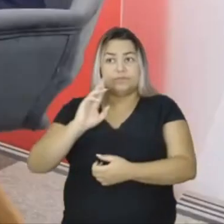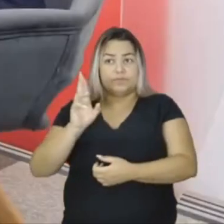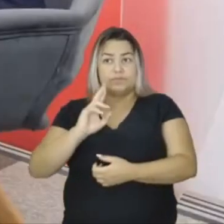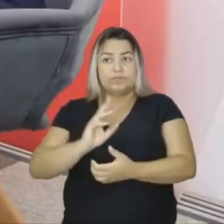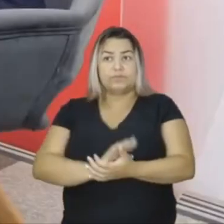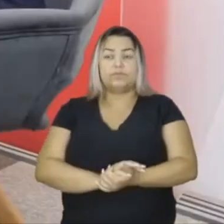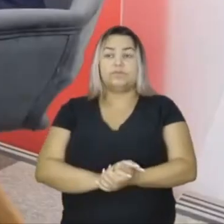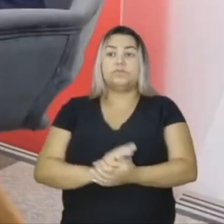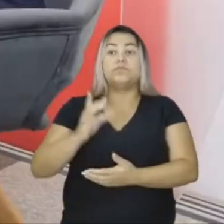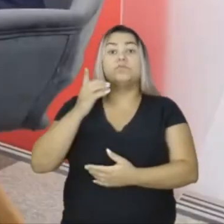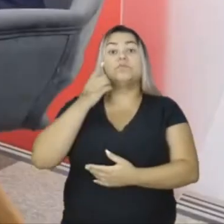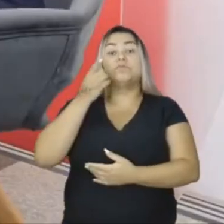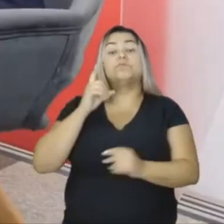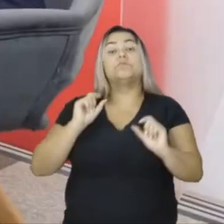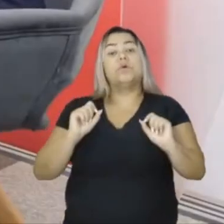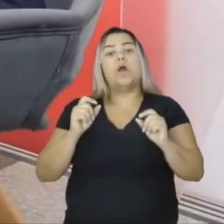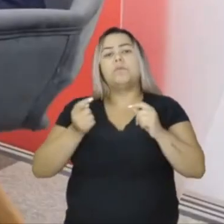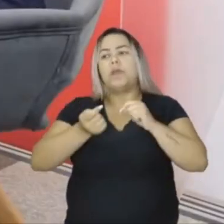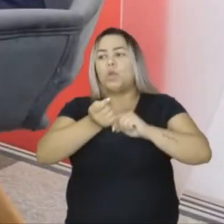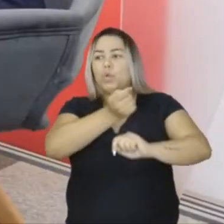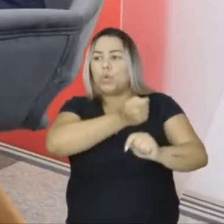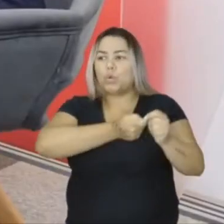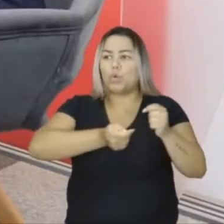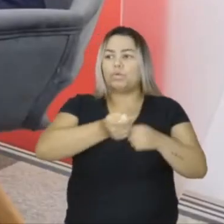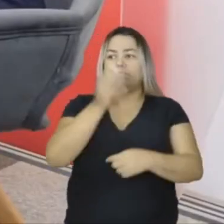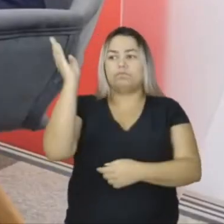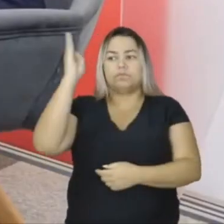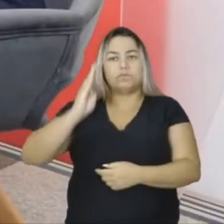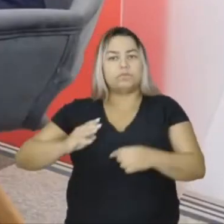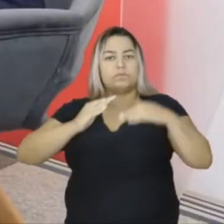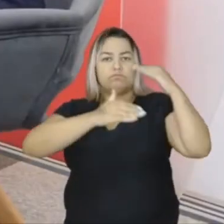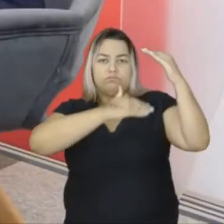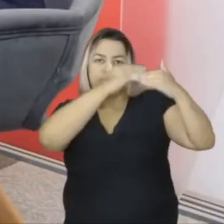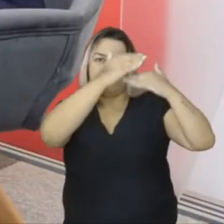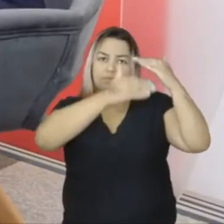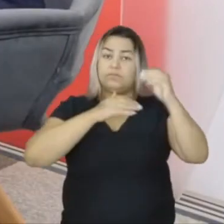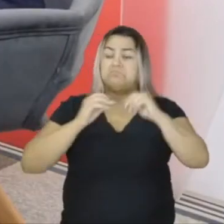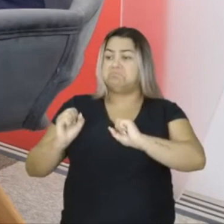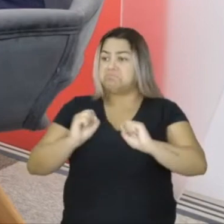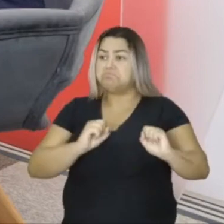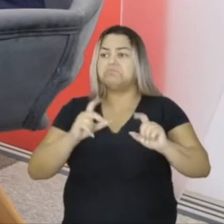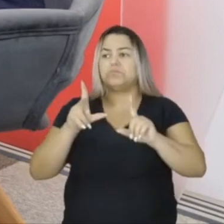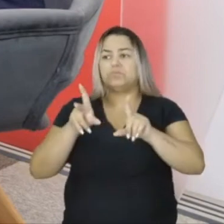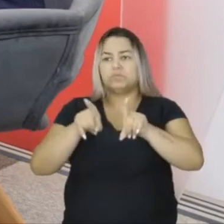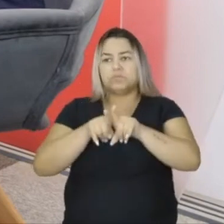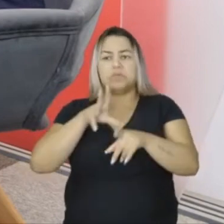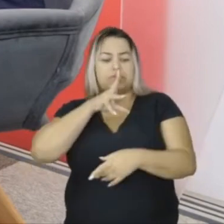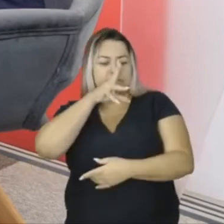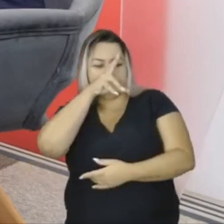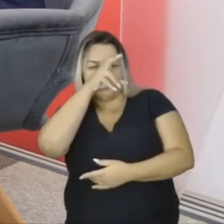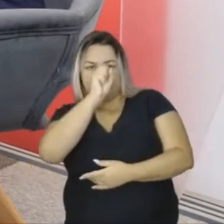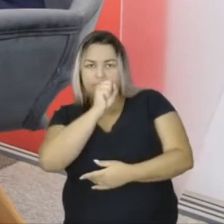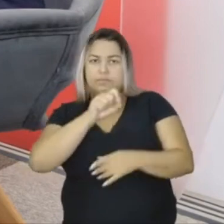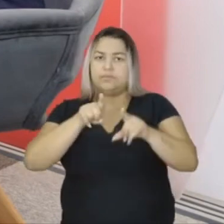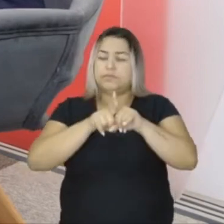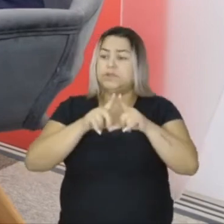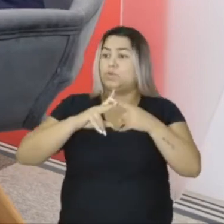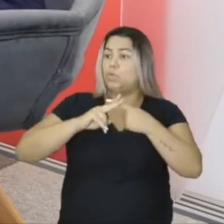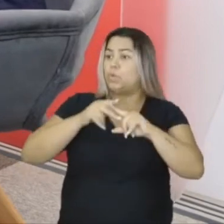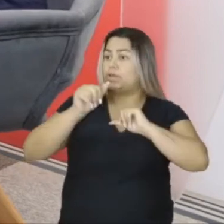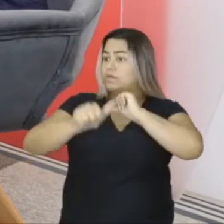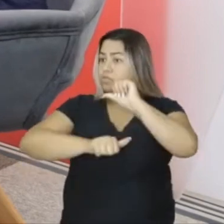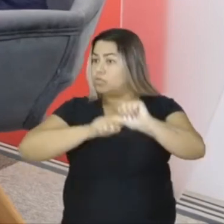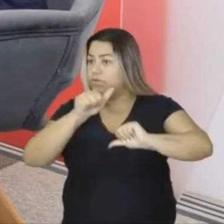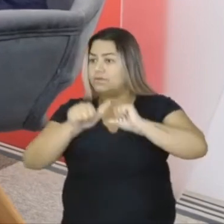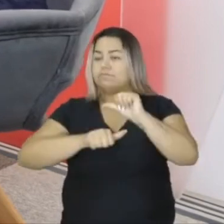E, deputado, como é que a economia brasileira e o desenvolvimento do país também podem sair mais fortalecidos com essas alterações? Então,